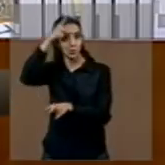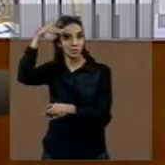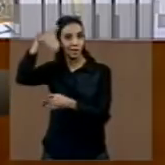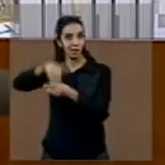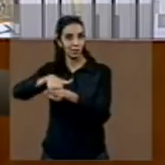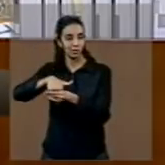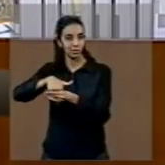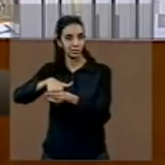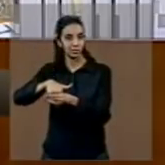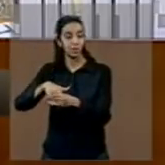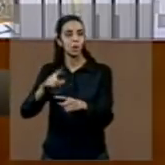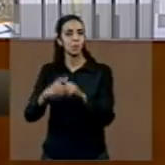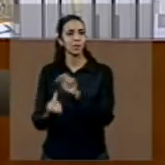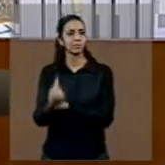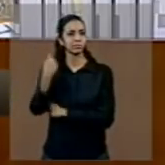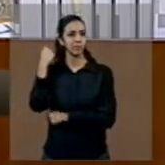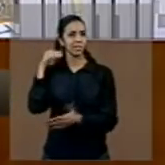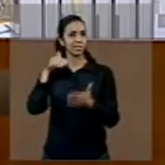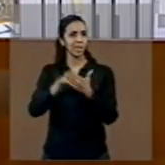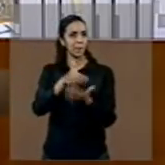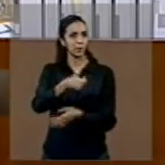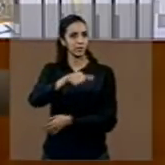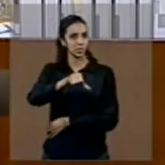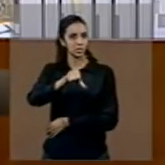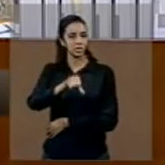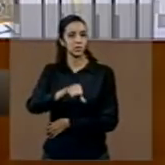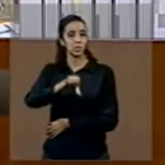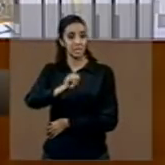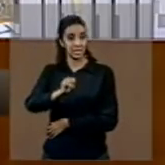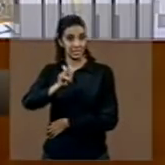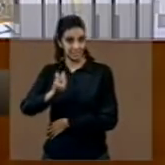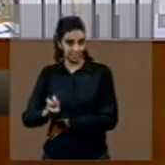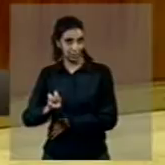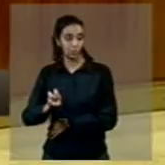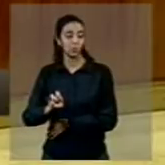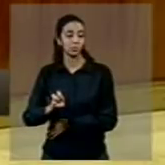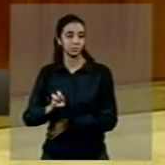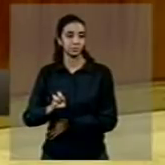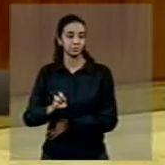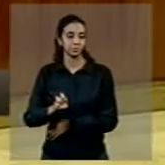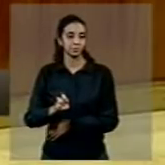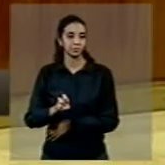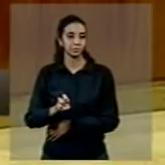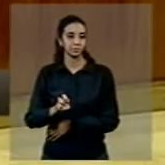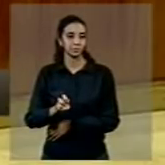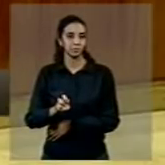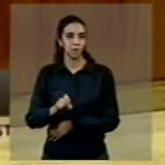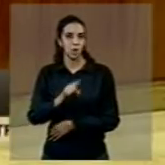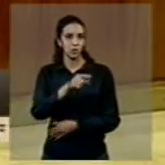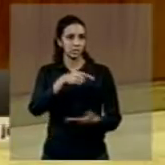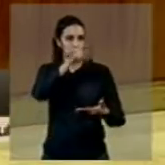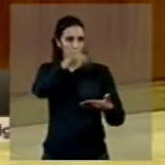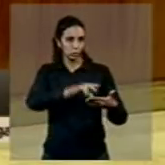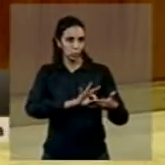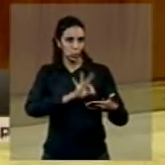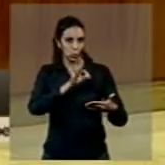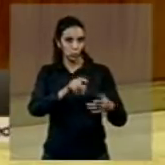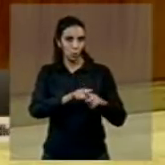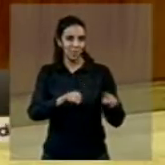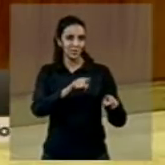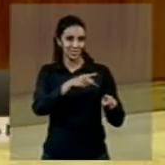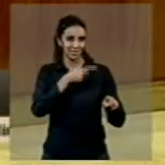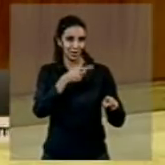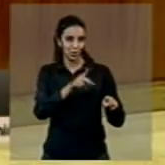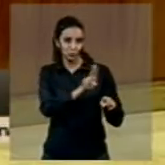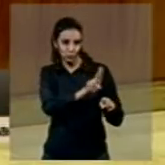até 1985 e até a proposição legislativa que Vossa Excelência fez menção, embora não lendo todo o tema, mas vi que está citado,